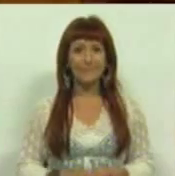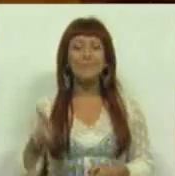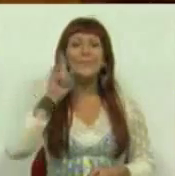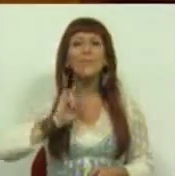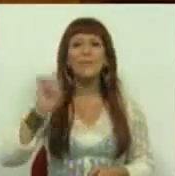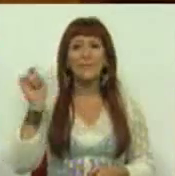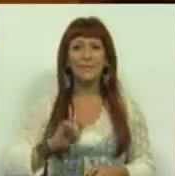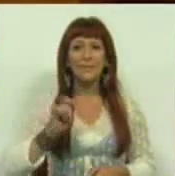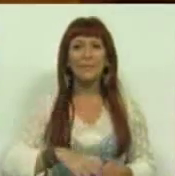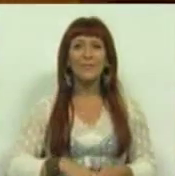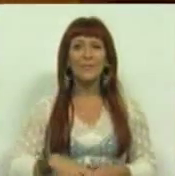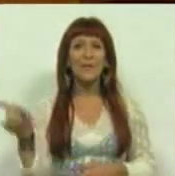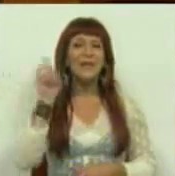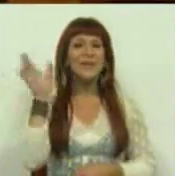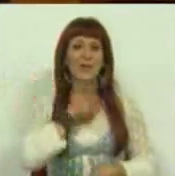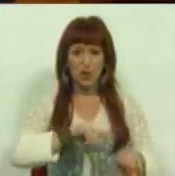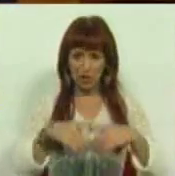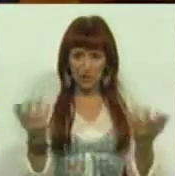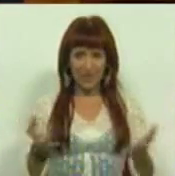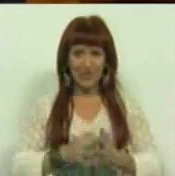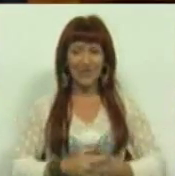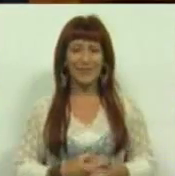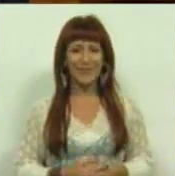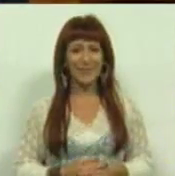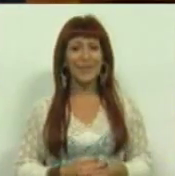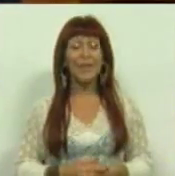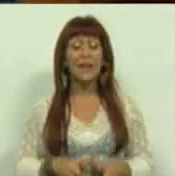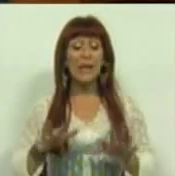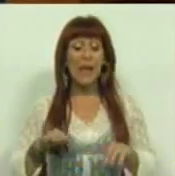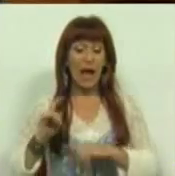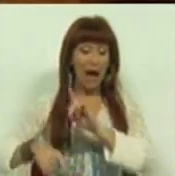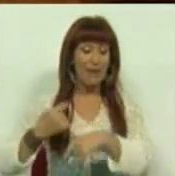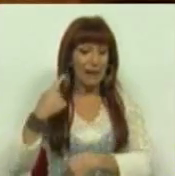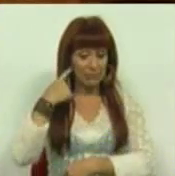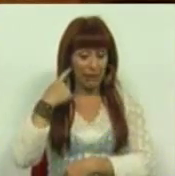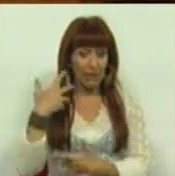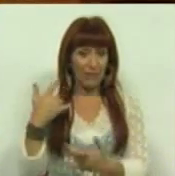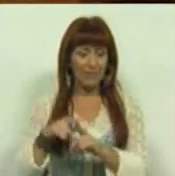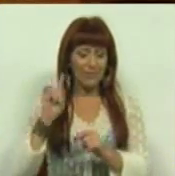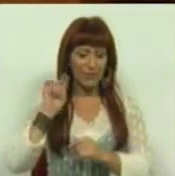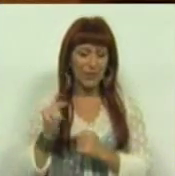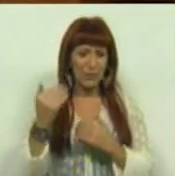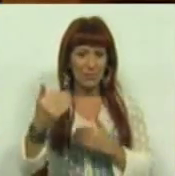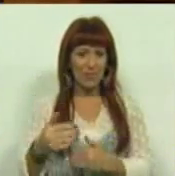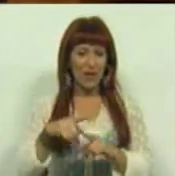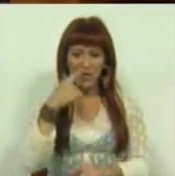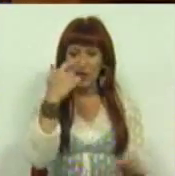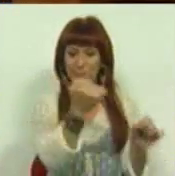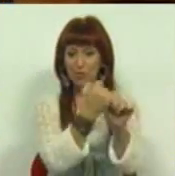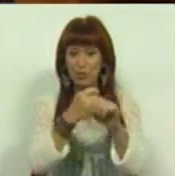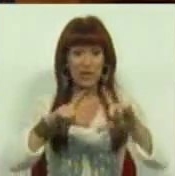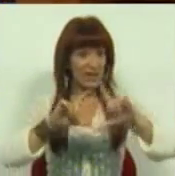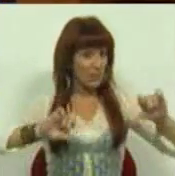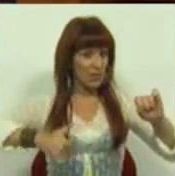Senhora Presidente, senhoras e senhores deputados, termina amanhã o prazo para os trabalhadores